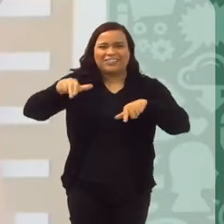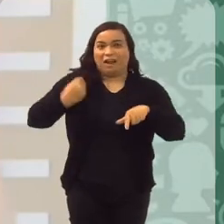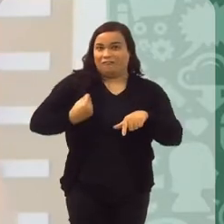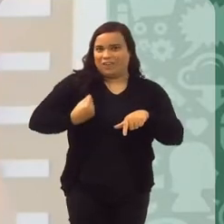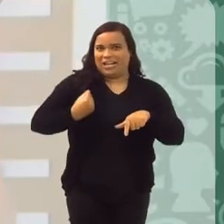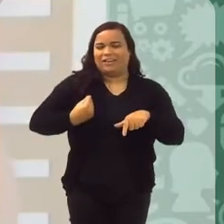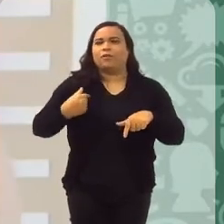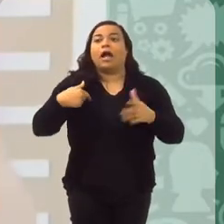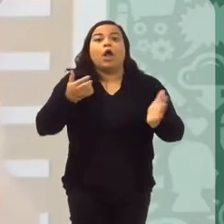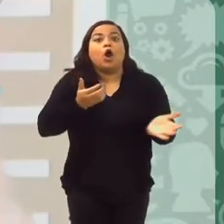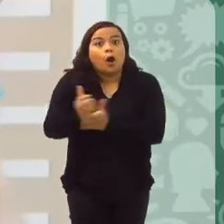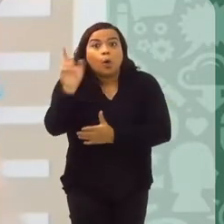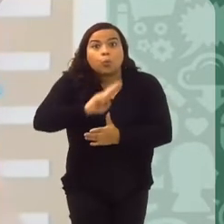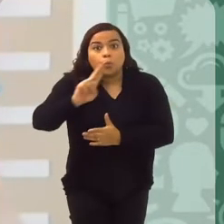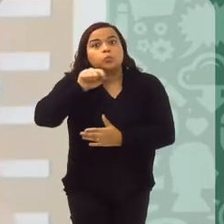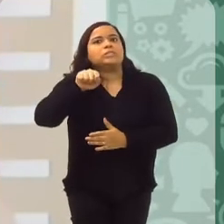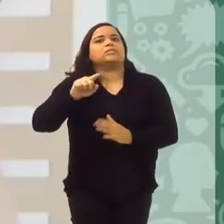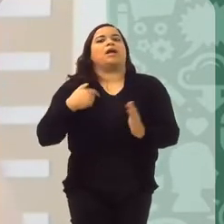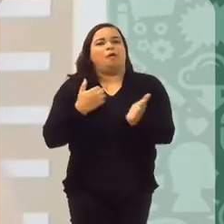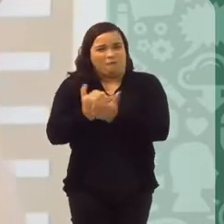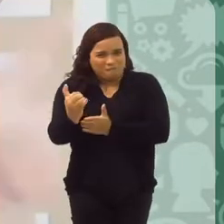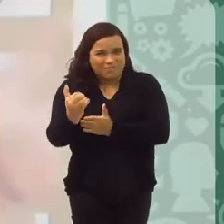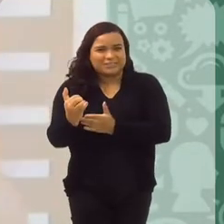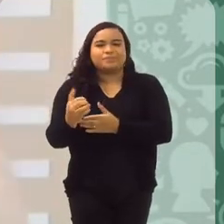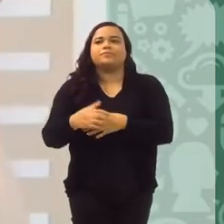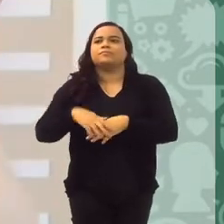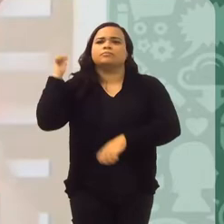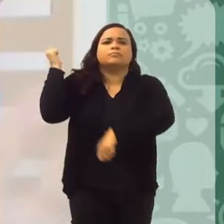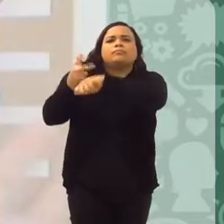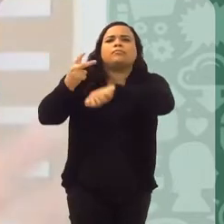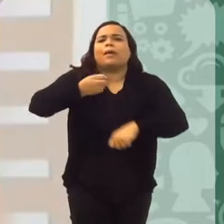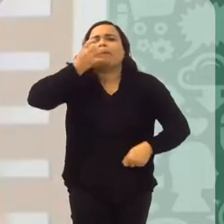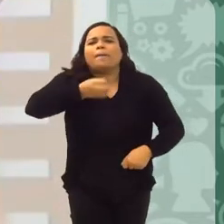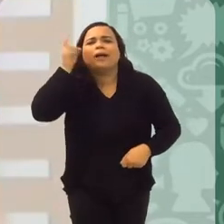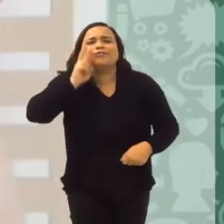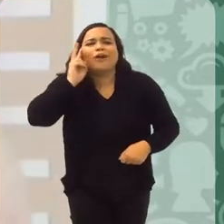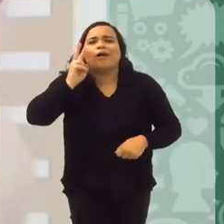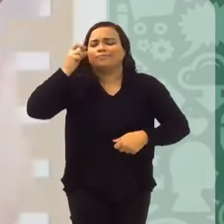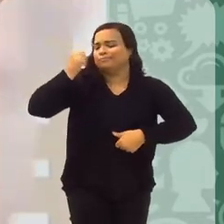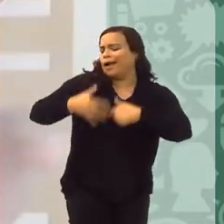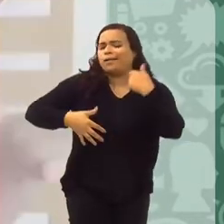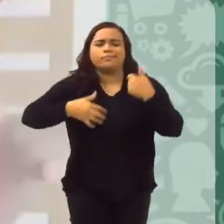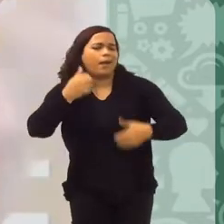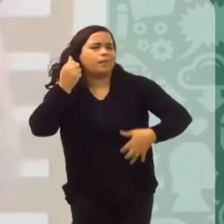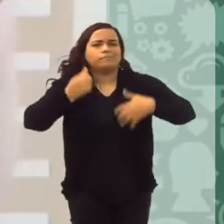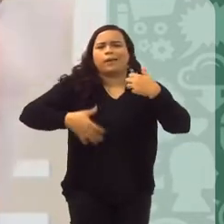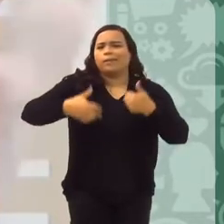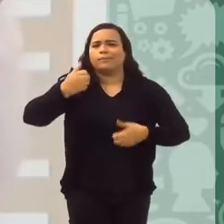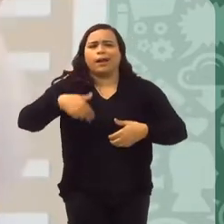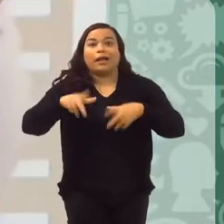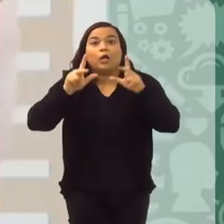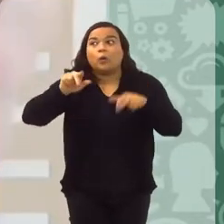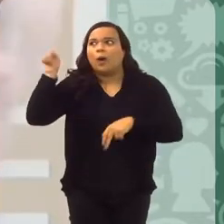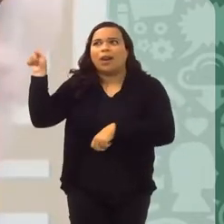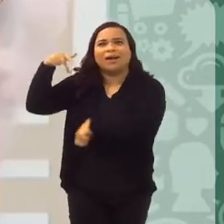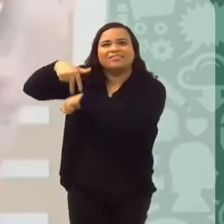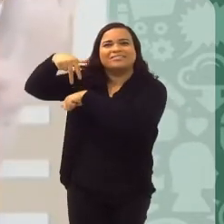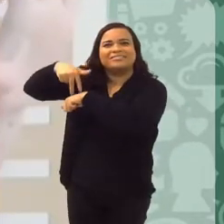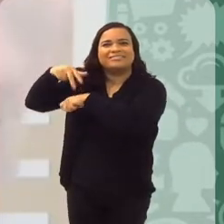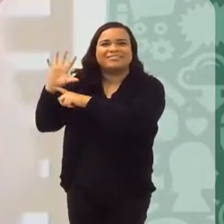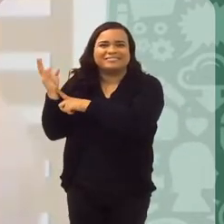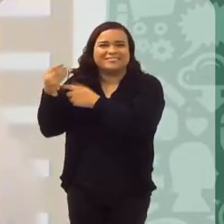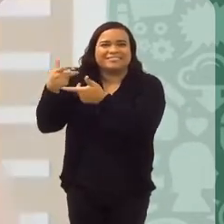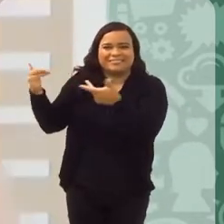vivo, eu comecei a usar essa ferramenta de abrir a câmera e contar histórias. As histórias que eu contava no palco, né, as histórias que eu